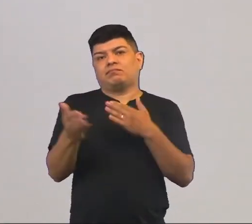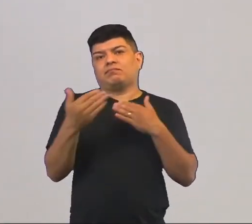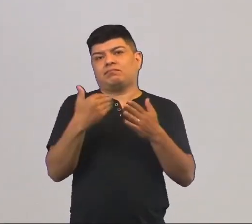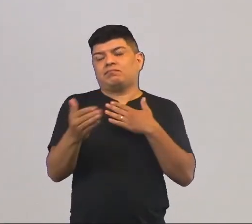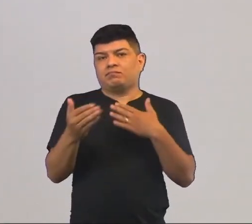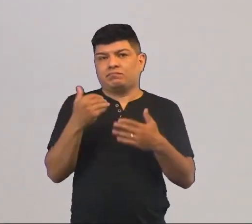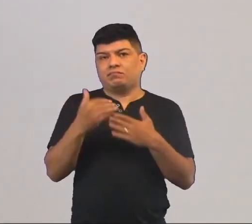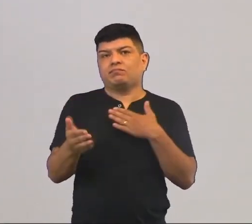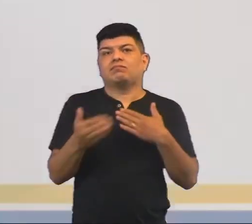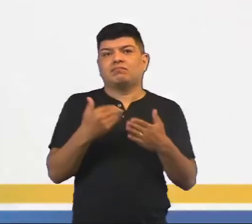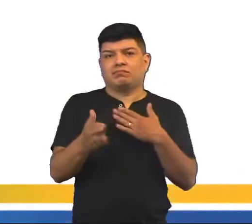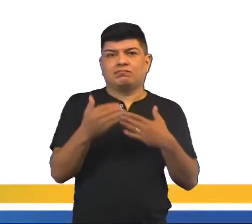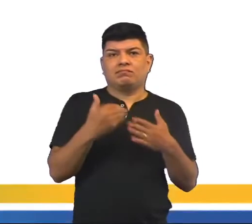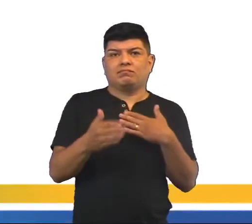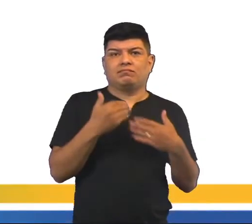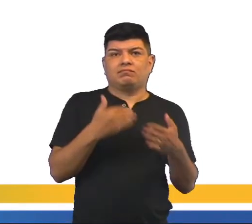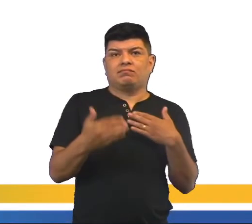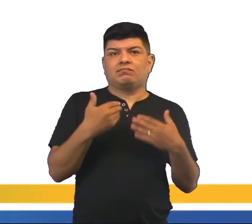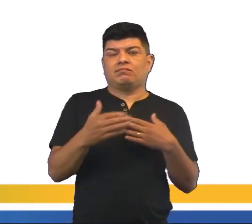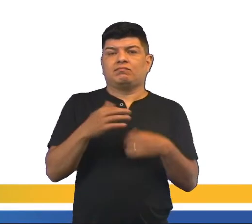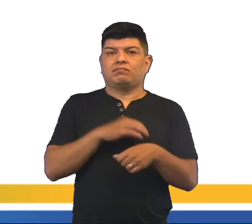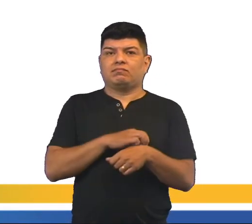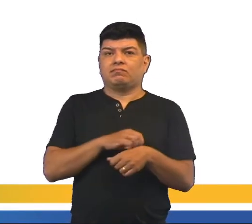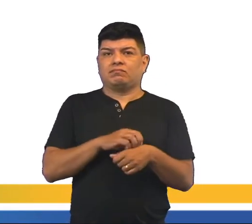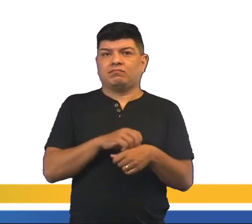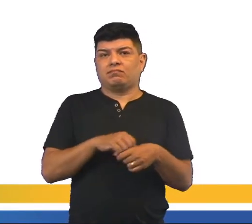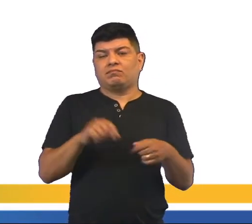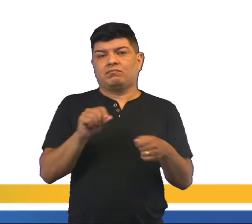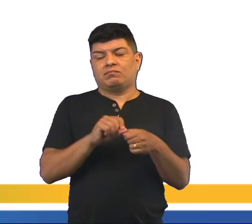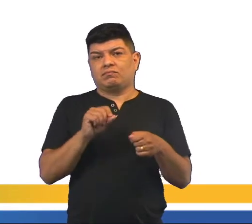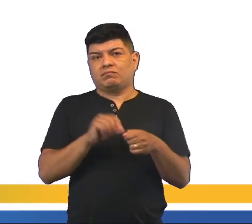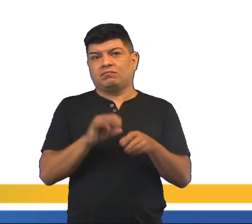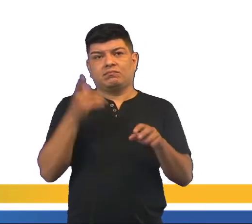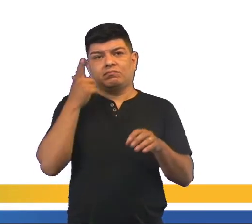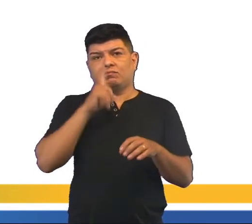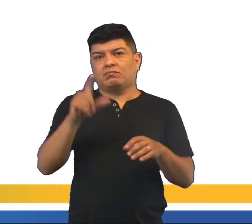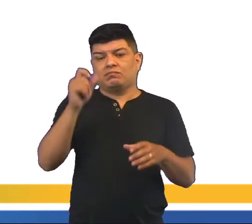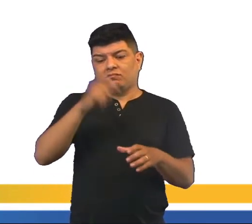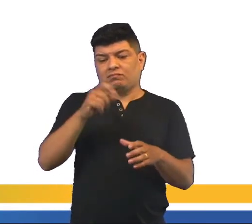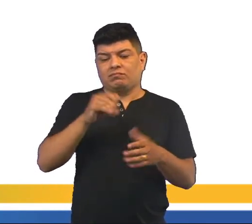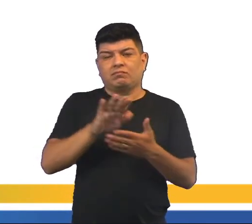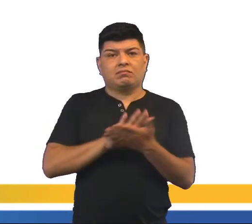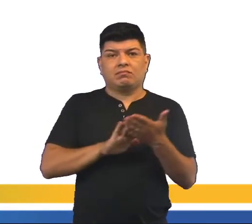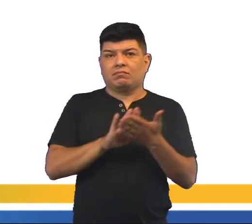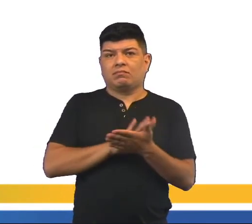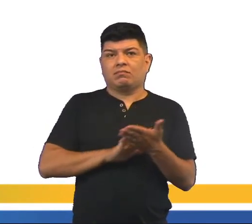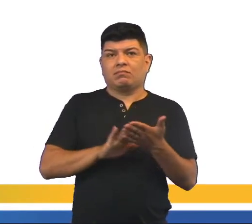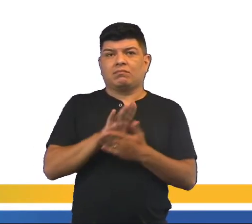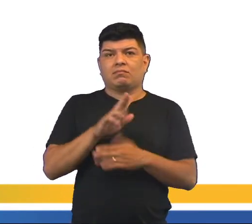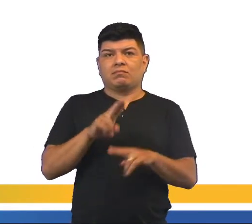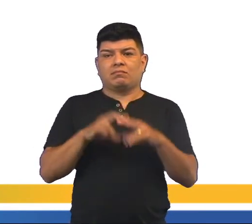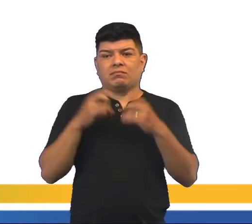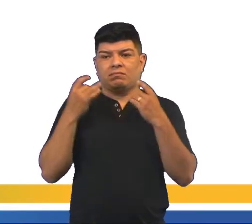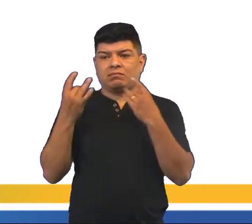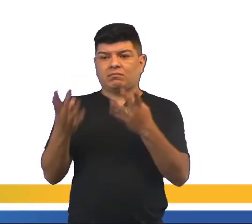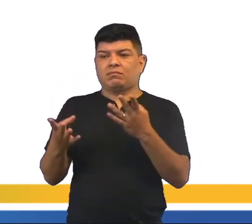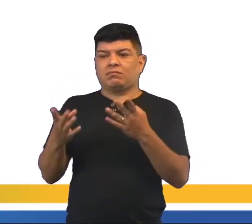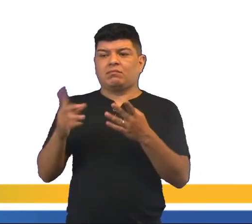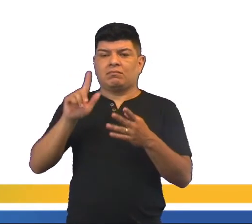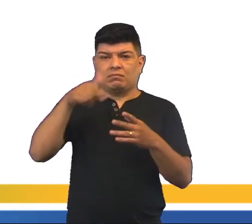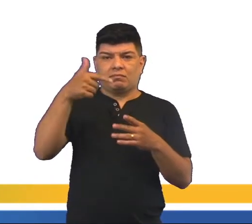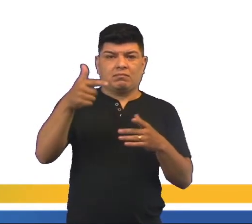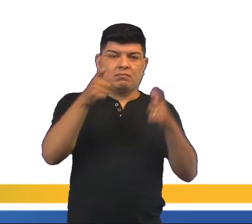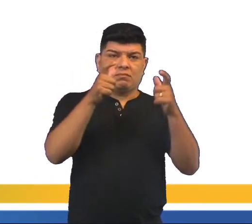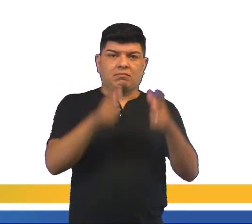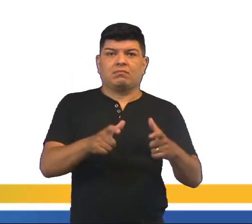suas propriedades, vai perdendo aí os seus nutrientes, então faz com que eles não consigam mais produzir naquela área. Então eles abandonam e acabam